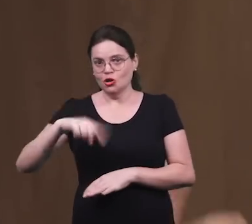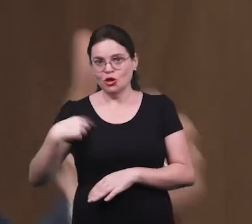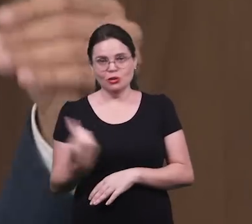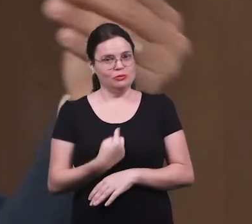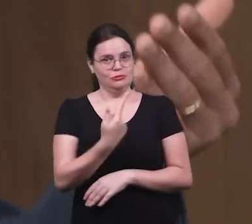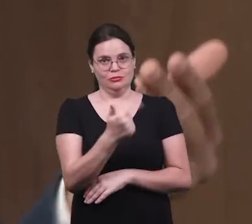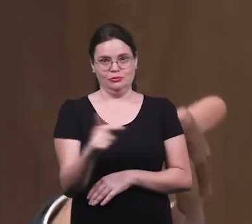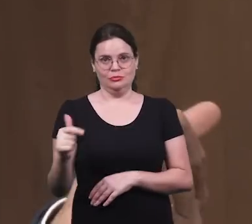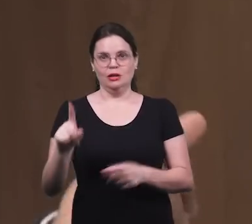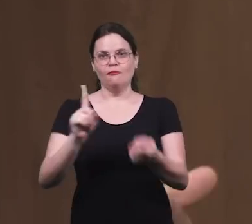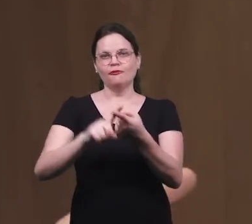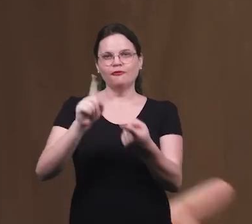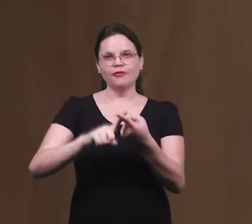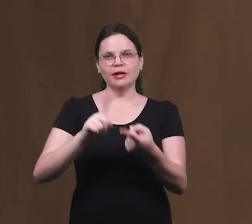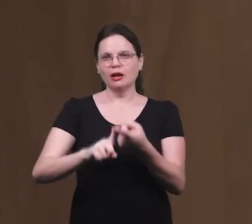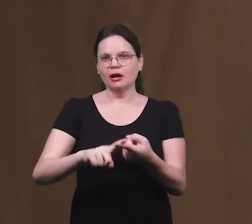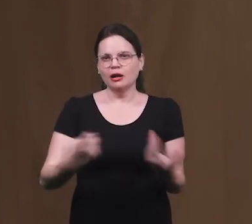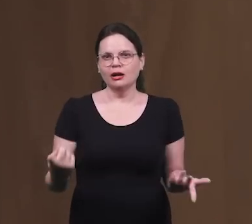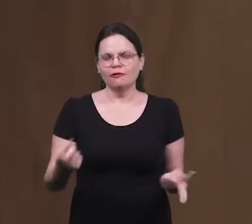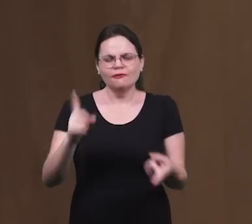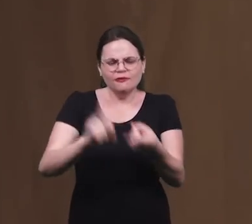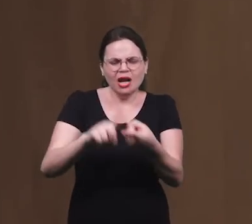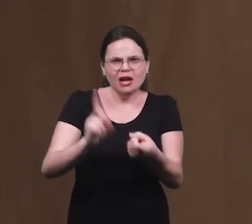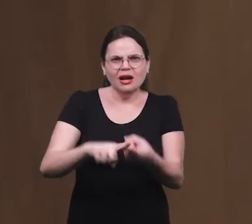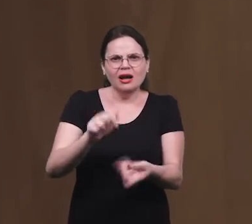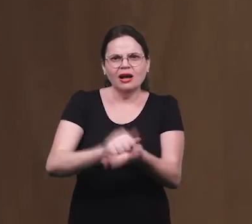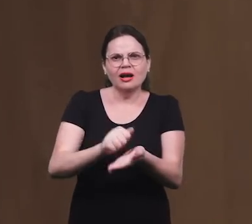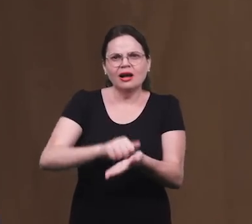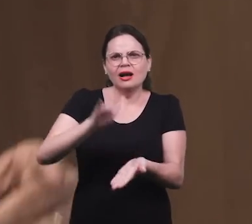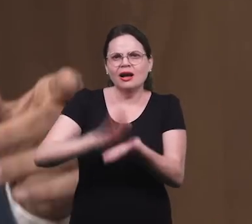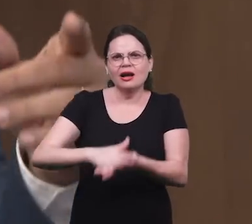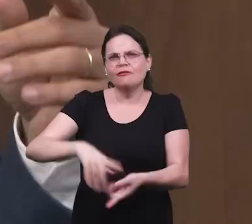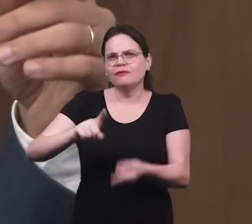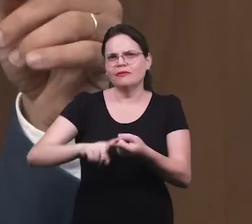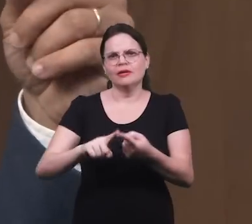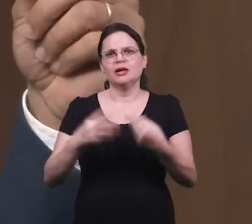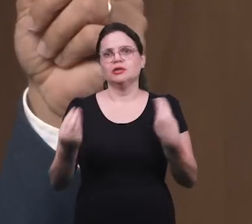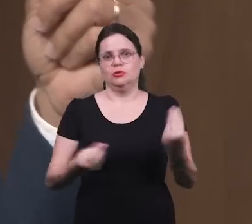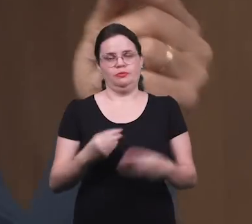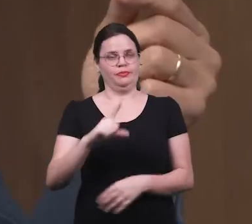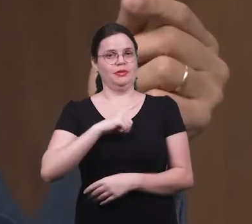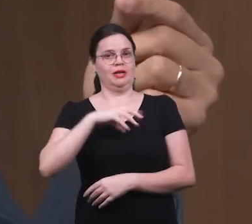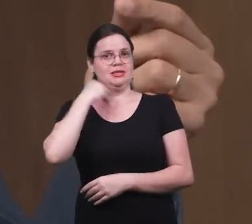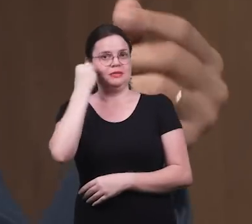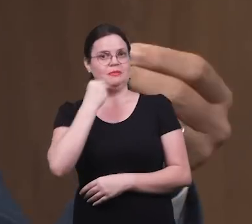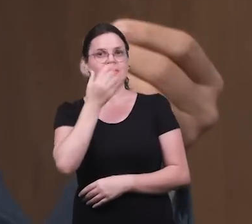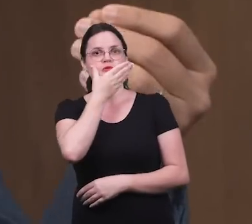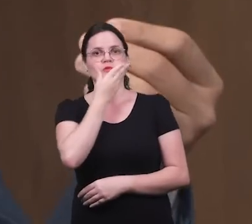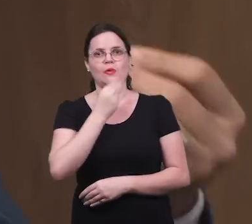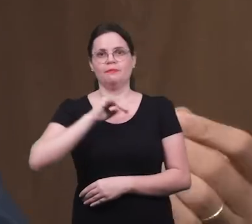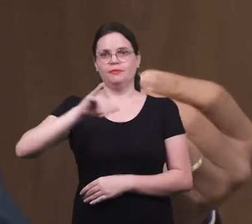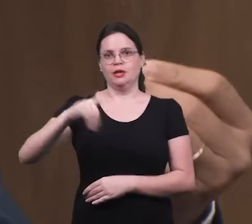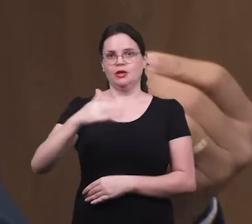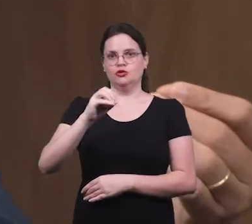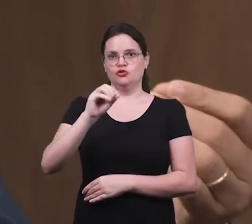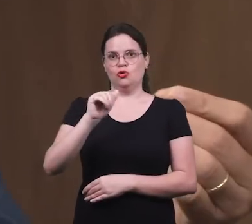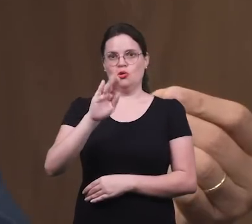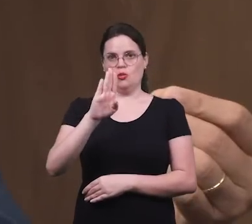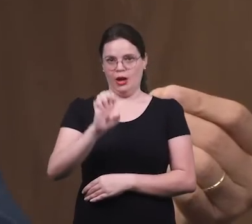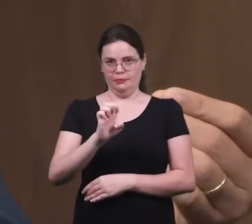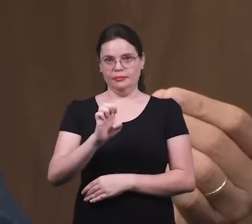a vingança, quando a gente fala em vingança, a gente tem, por exemplo, a experiência de Joabe, que era general de